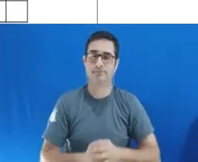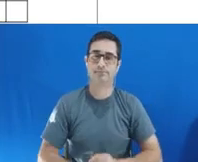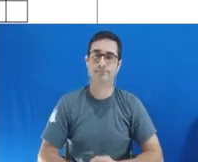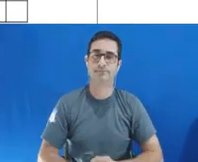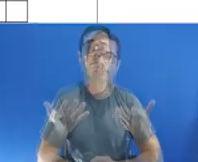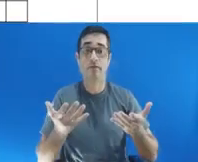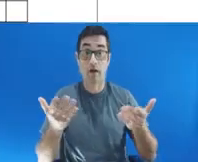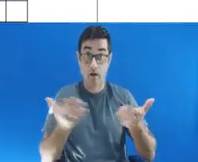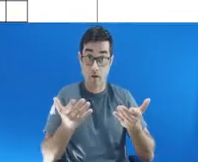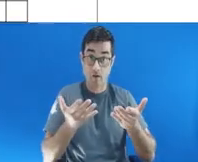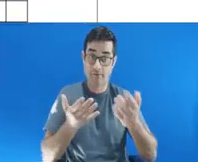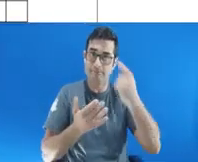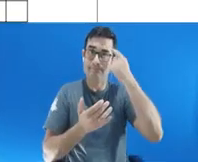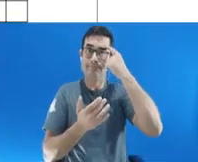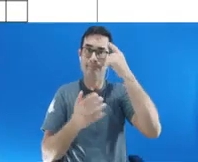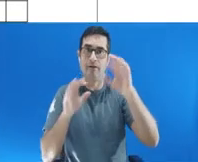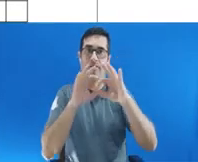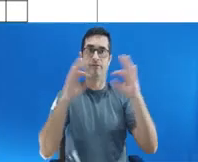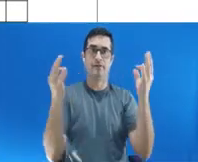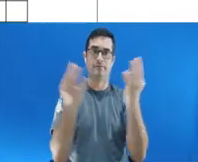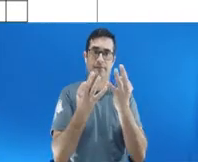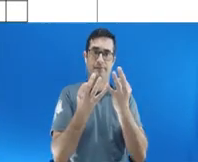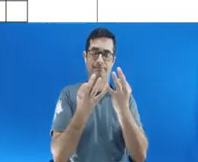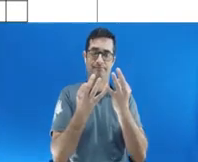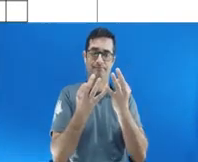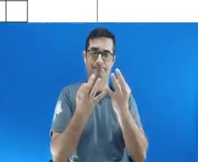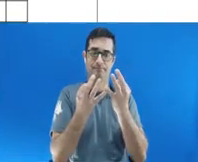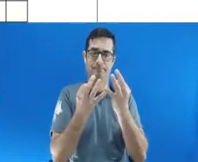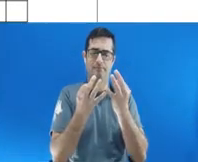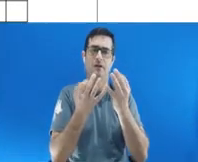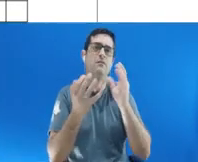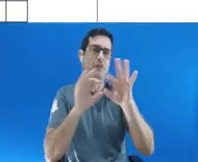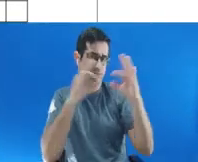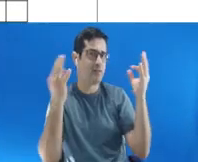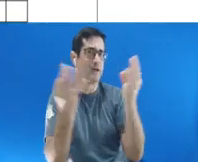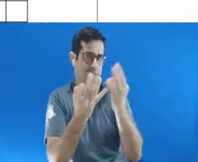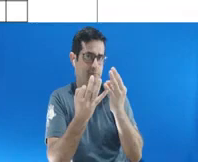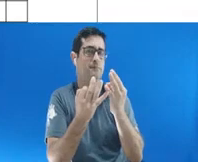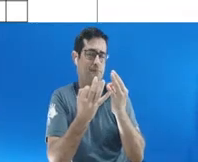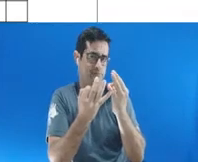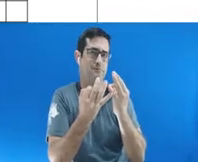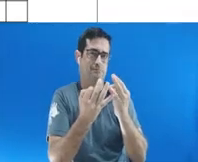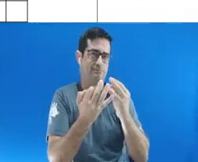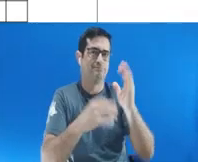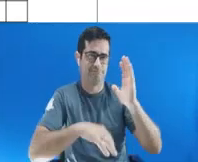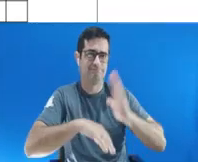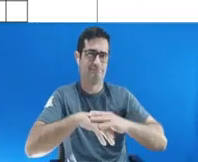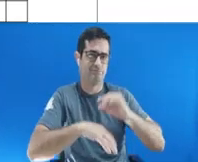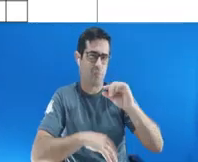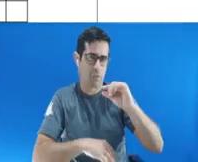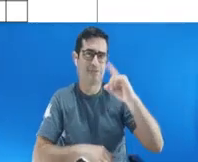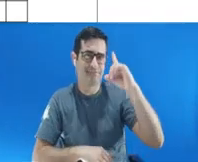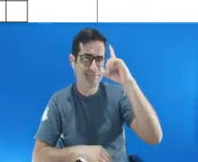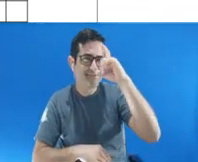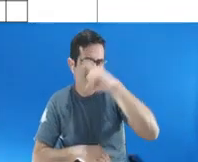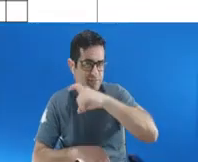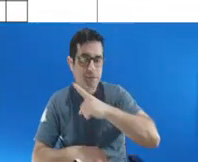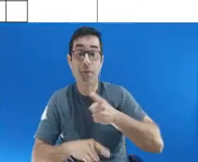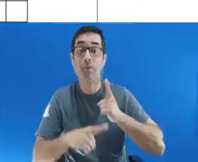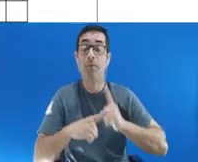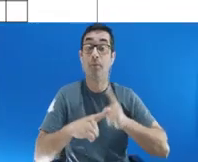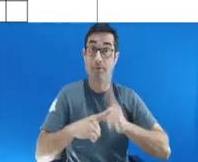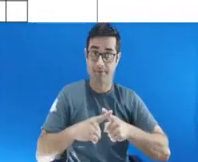pensando em uma família. Numa família é um pouco mais complicado. Por quê? Porque, olha só,